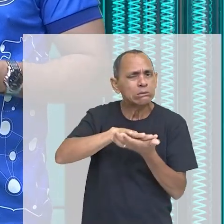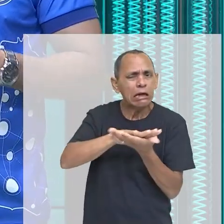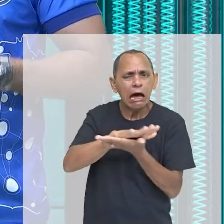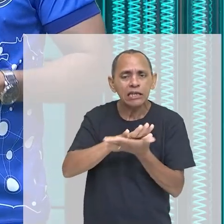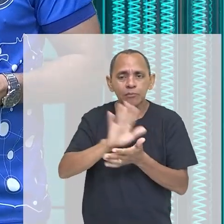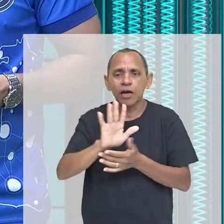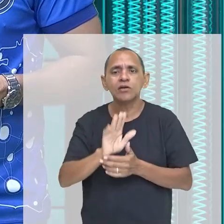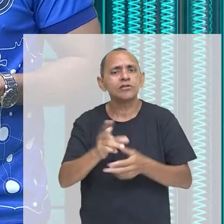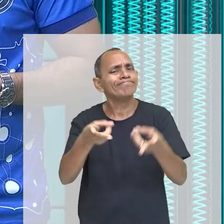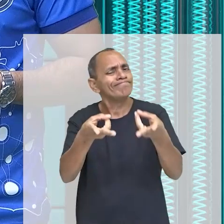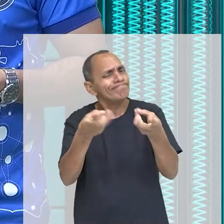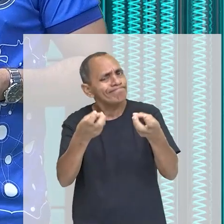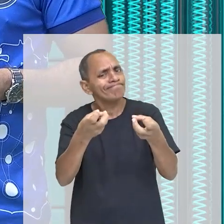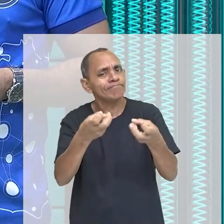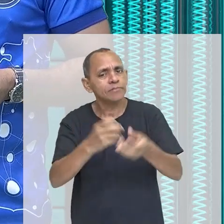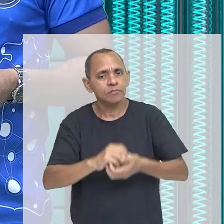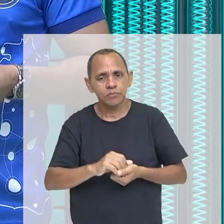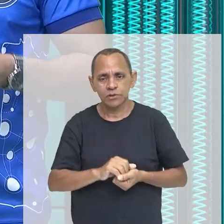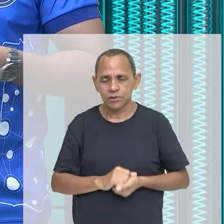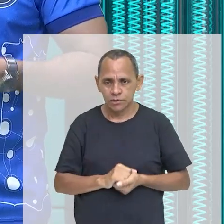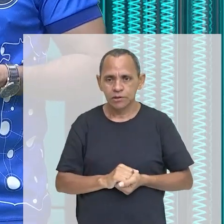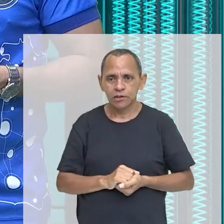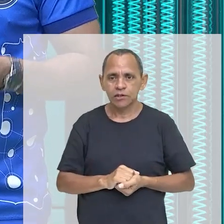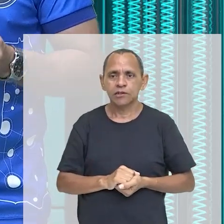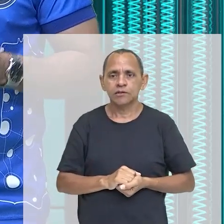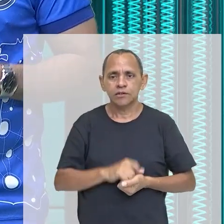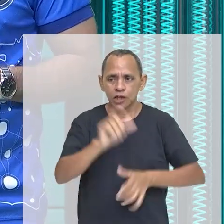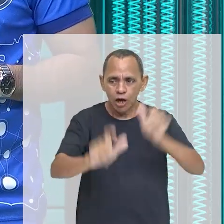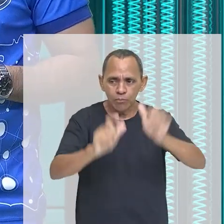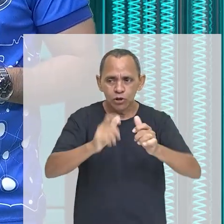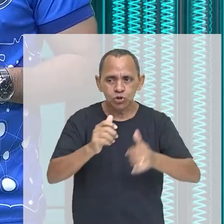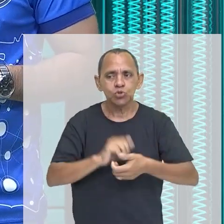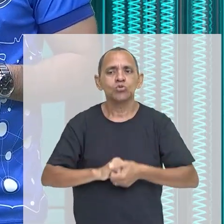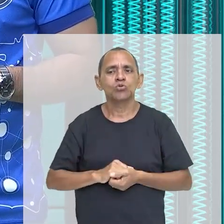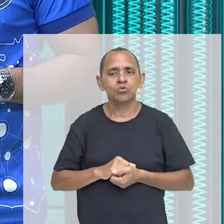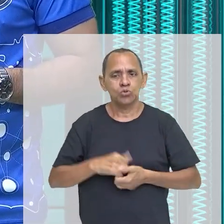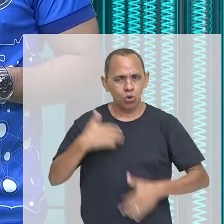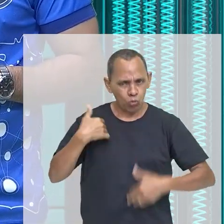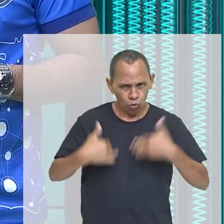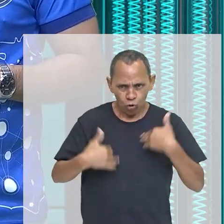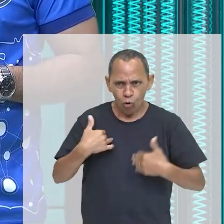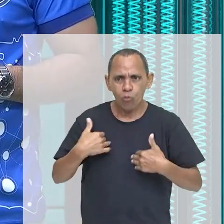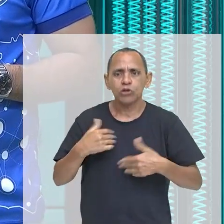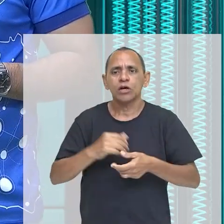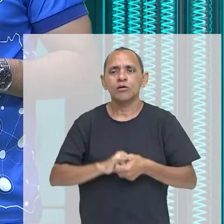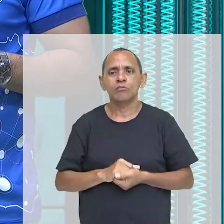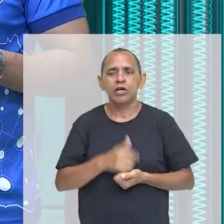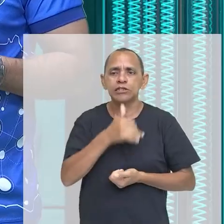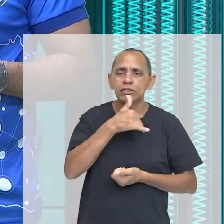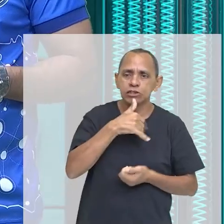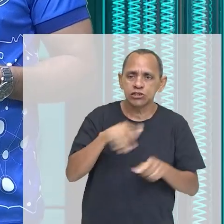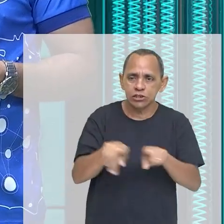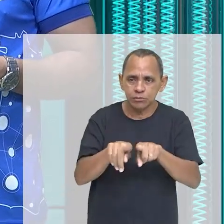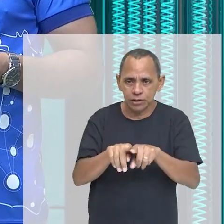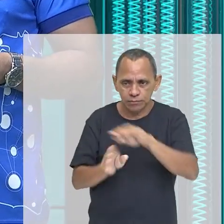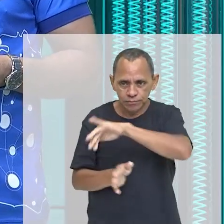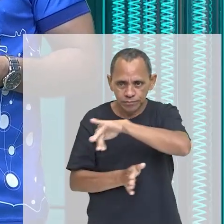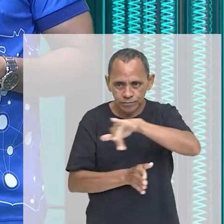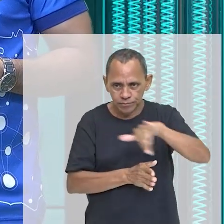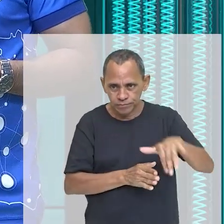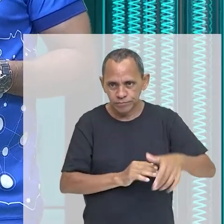vezes evidencia um sentimento, nesse caso aqui de tristeza, sadness. Sadness, tristeza, ok?